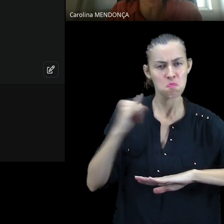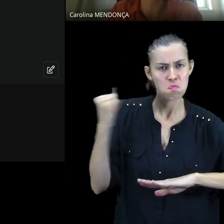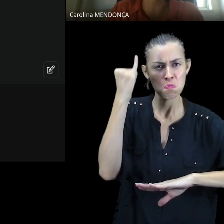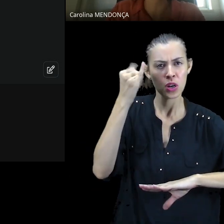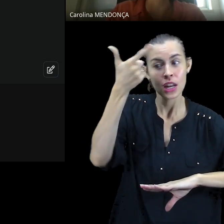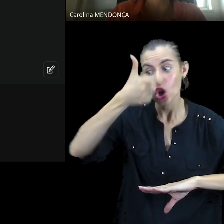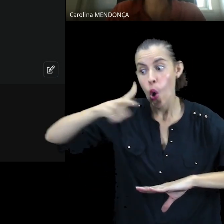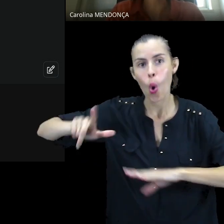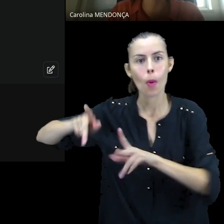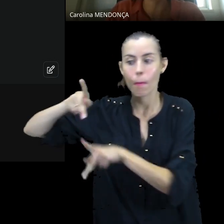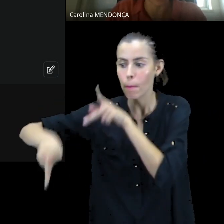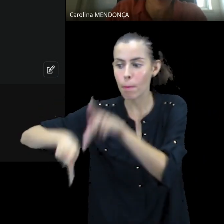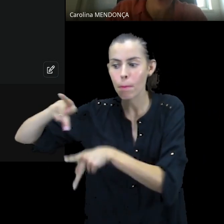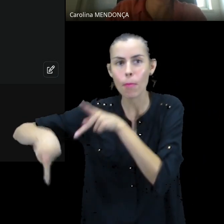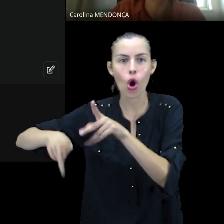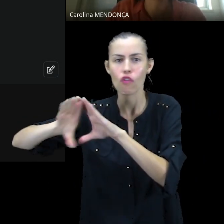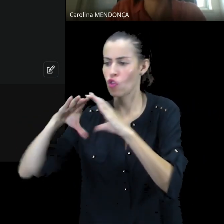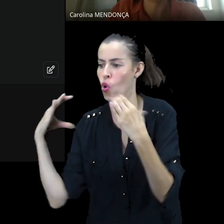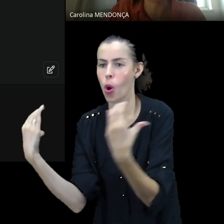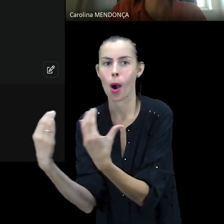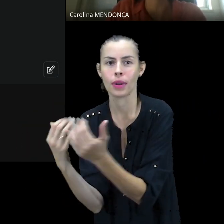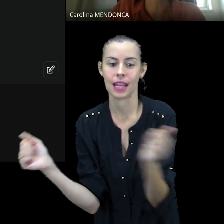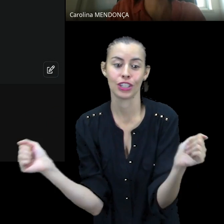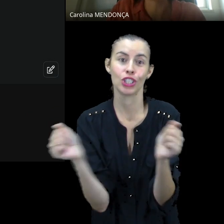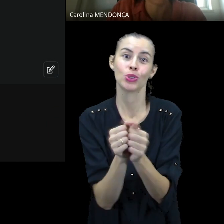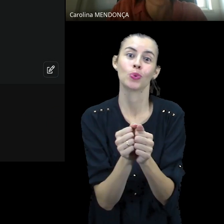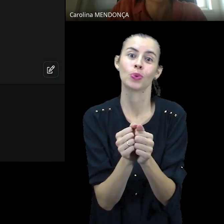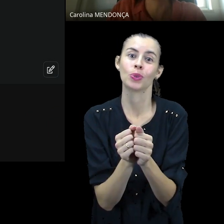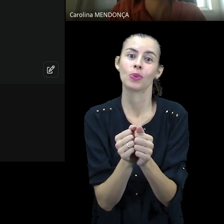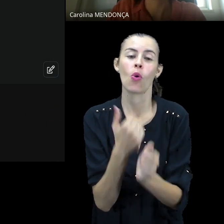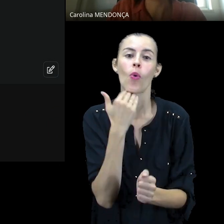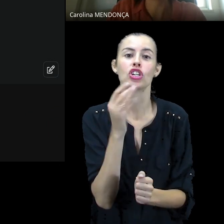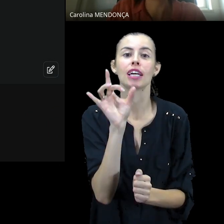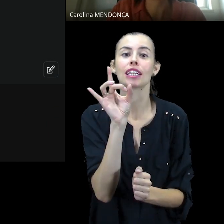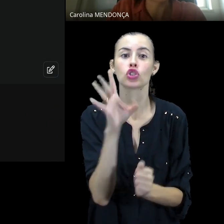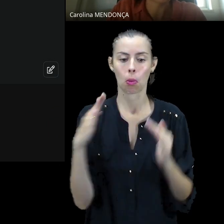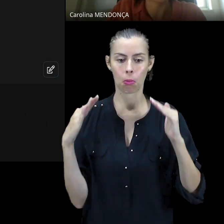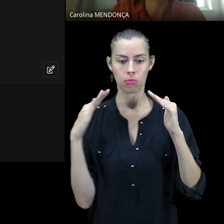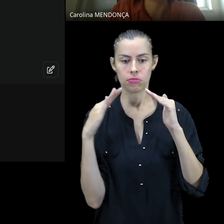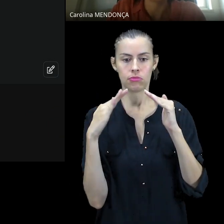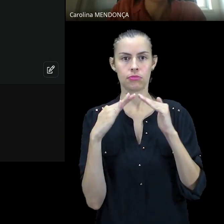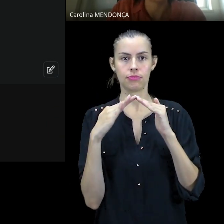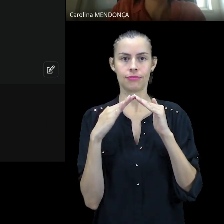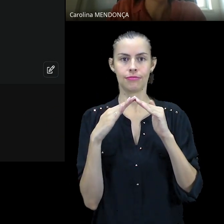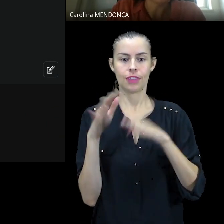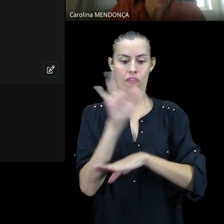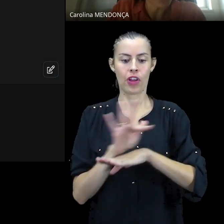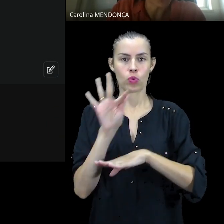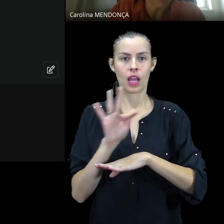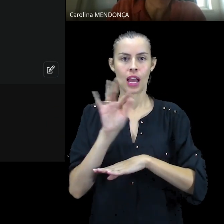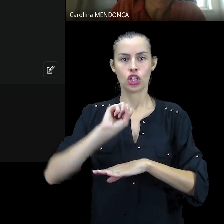nossos muros, ou a gente não sai desse ambiente acadêmico, a gente não está cumprindo, né, essa concepção